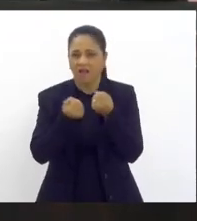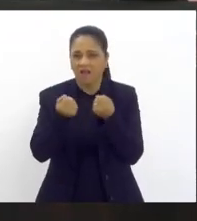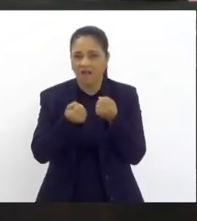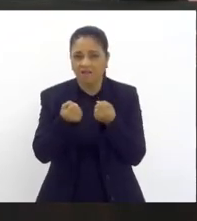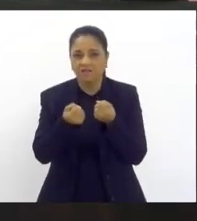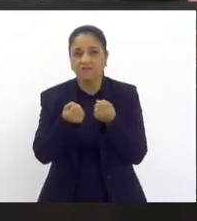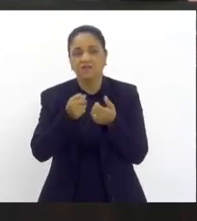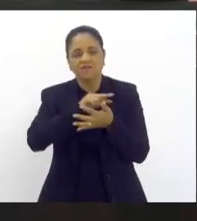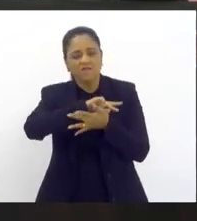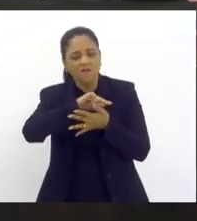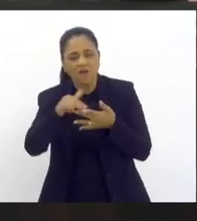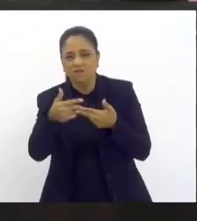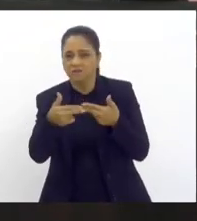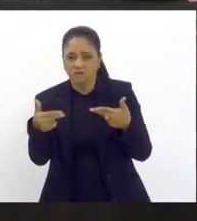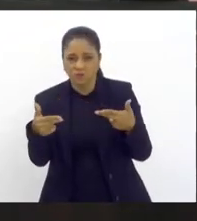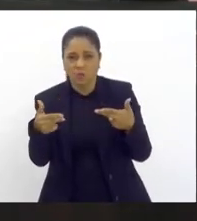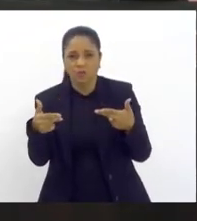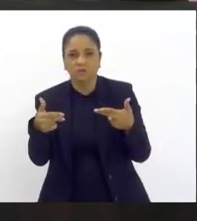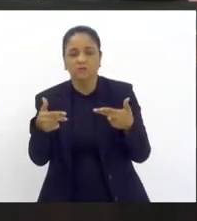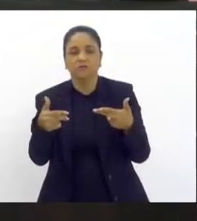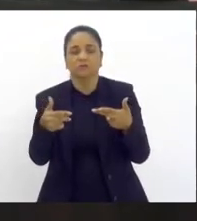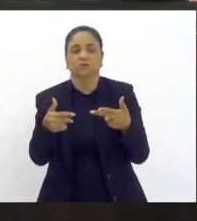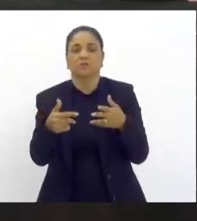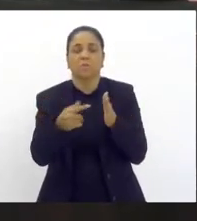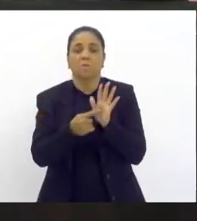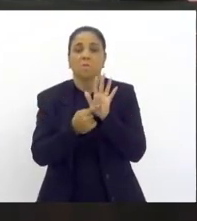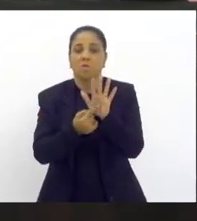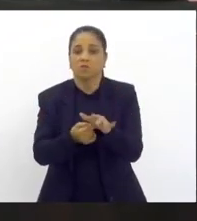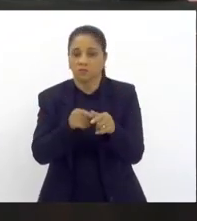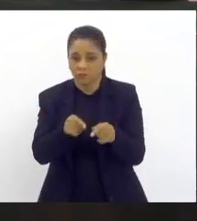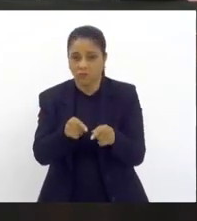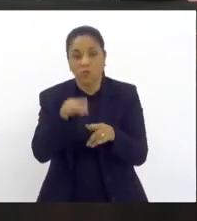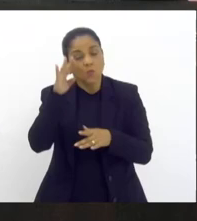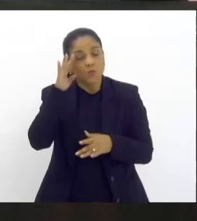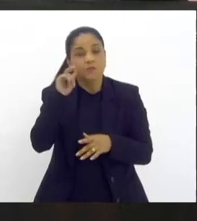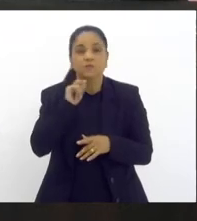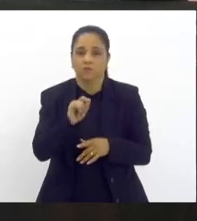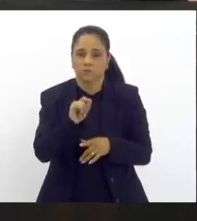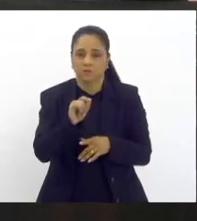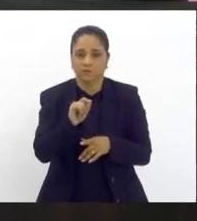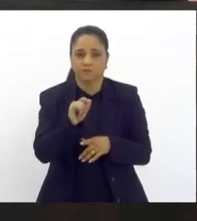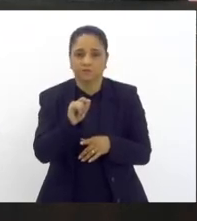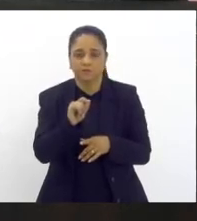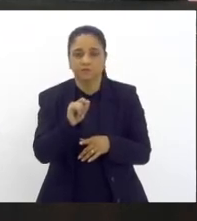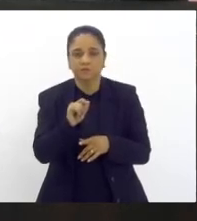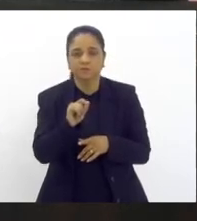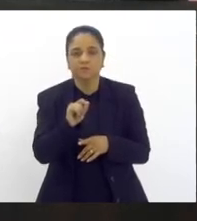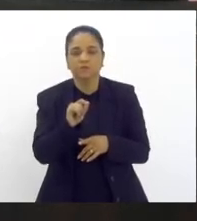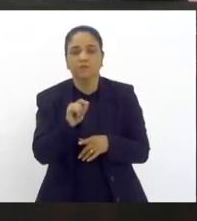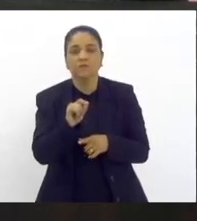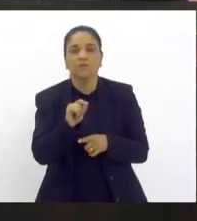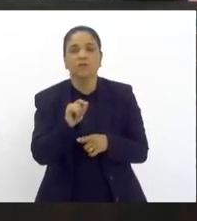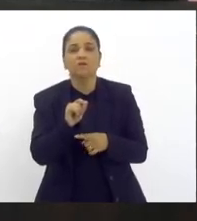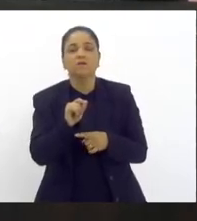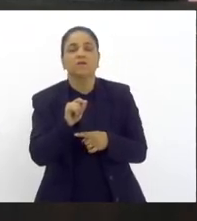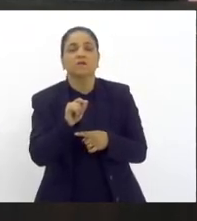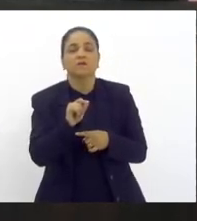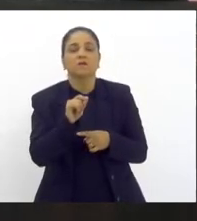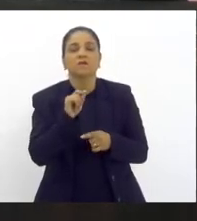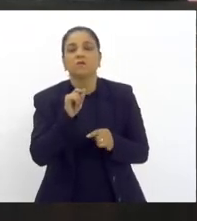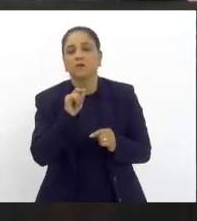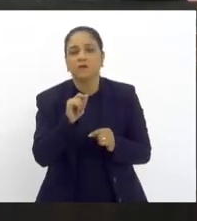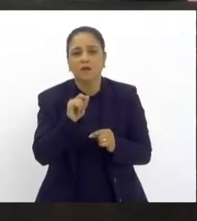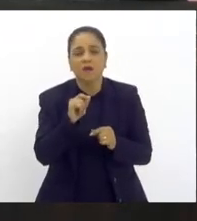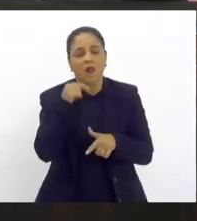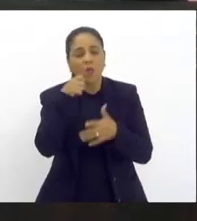tantas coisas que foram sendo trazidas à tona, mas o principal deles, que tem a ver com